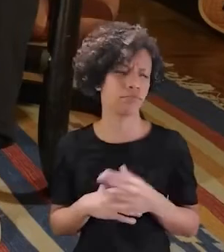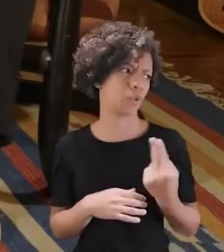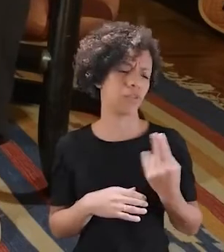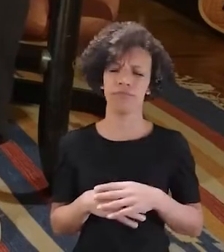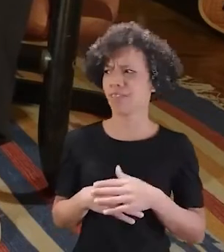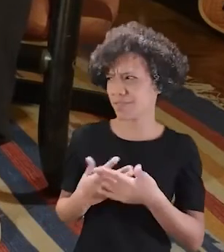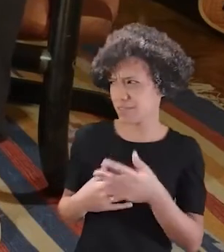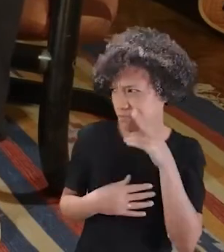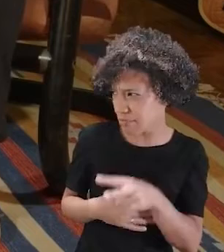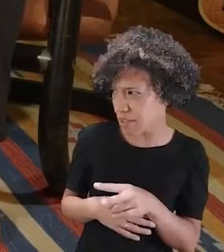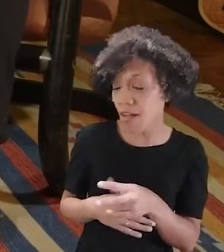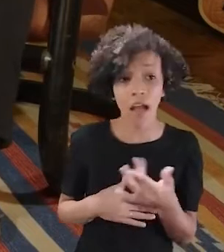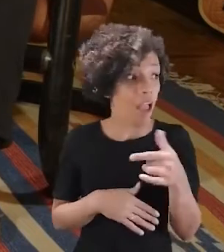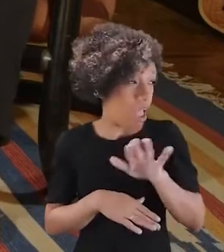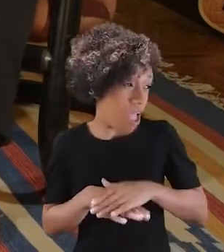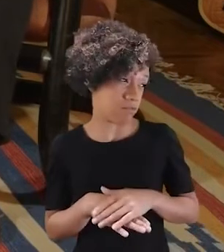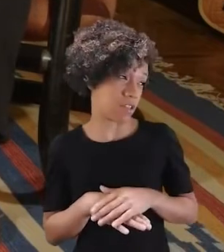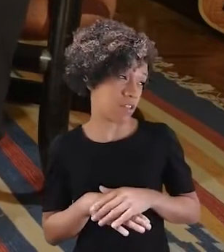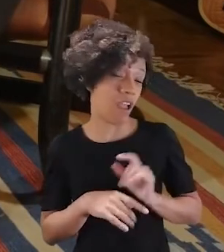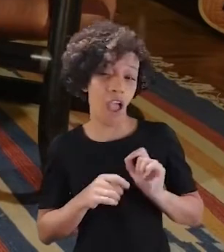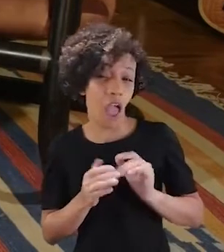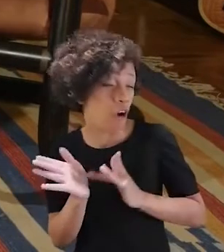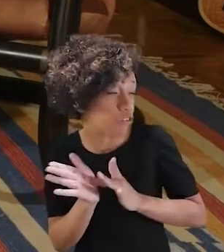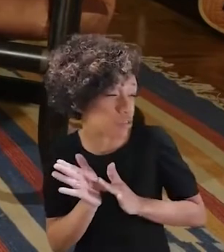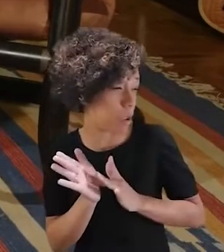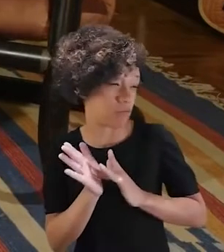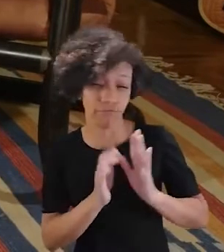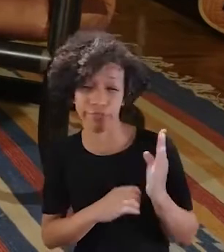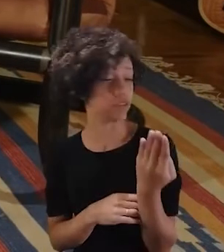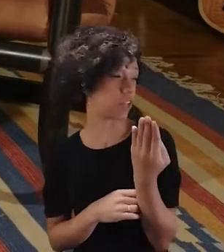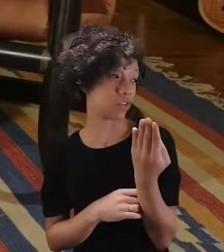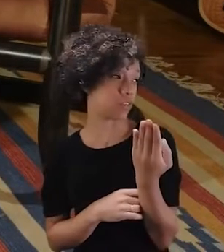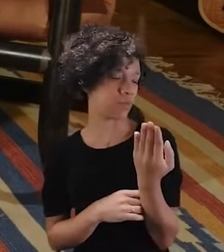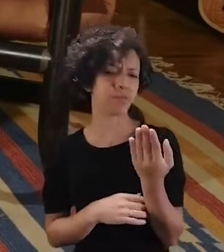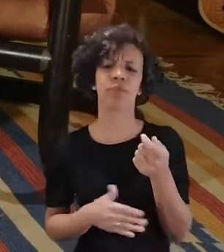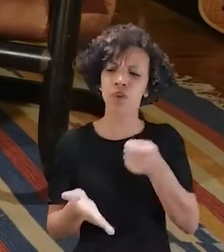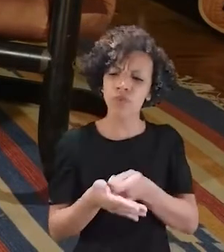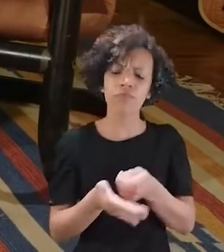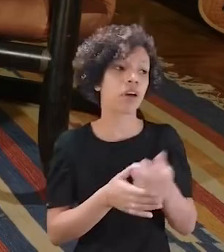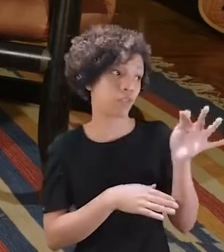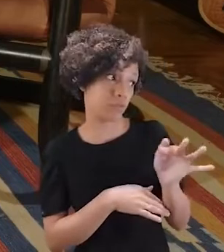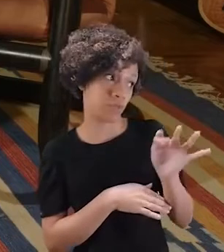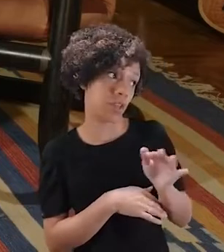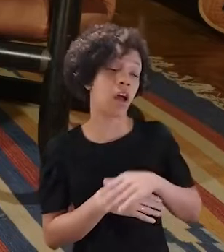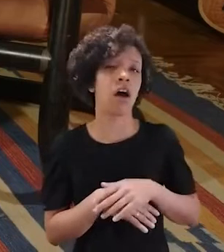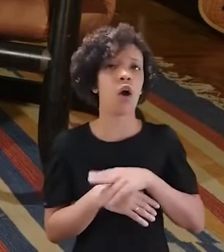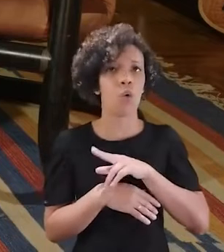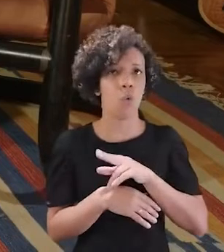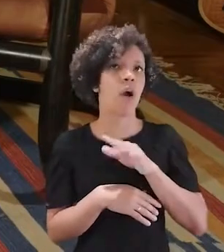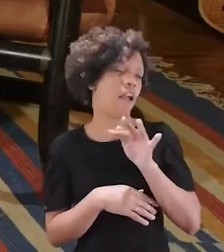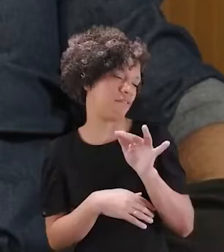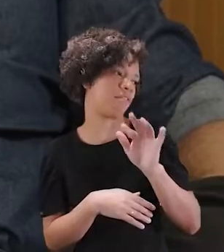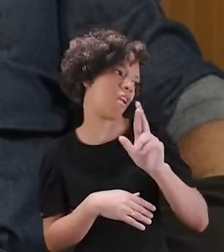Então se vê aí porque eles ia dar coisa É isso aí eu vou em cima exibimos o filme na PUC na UFRJ